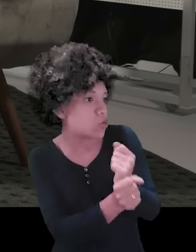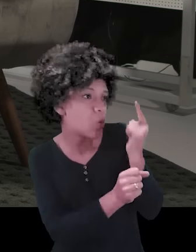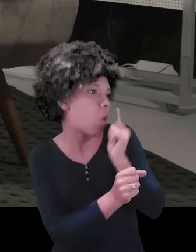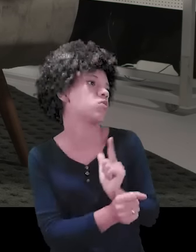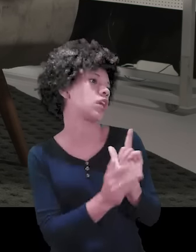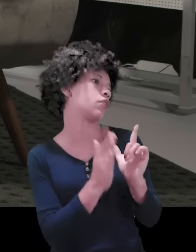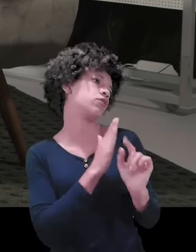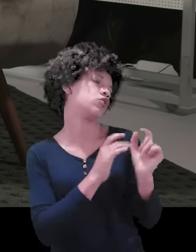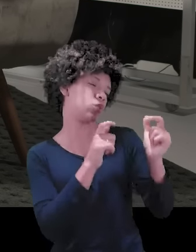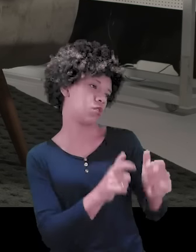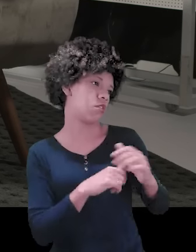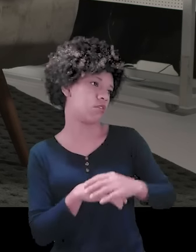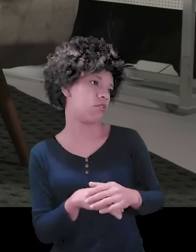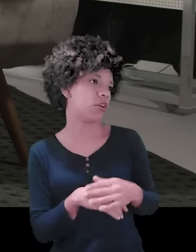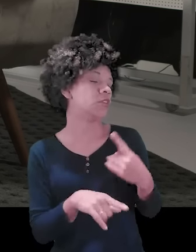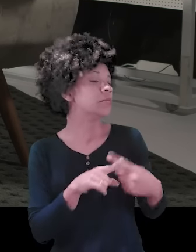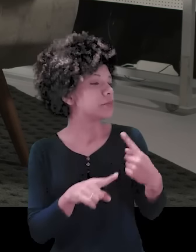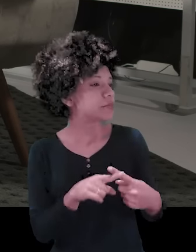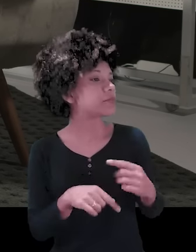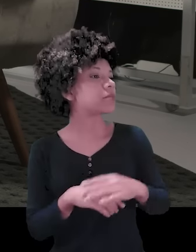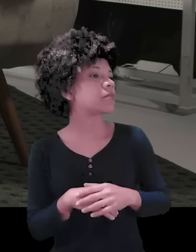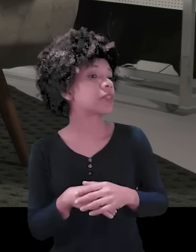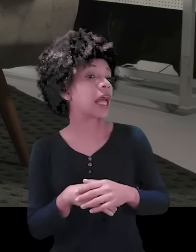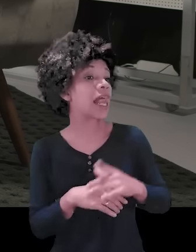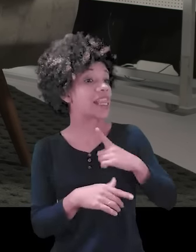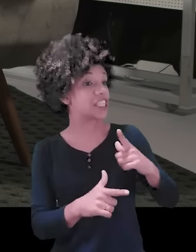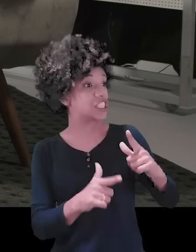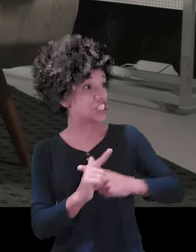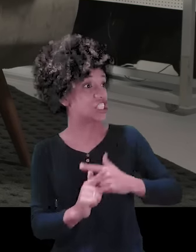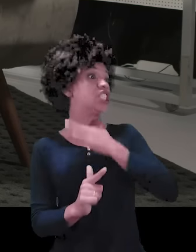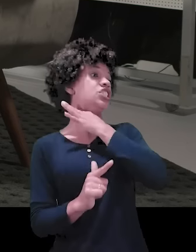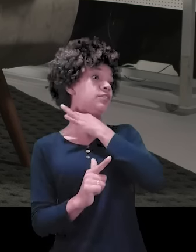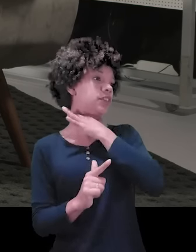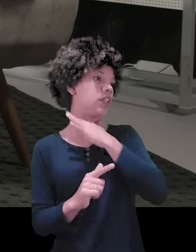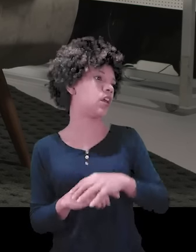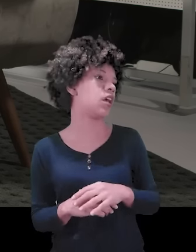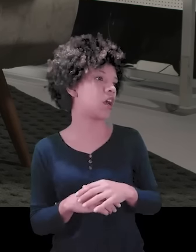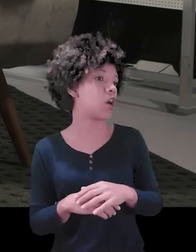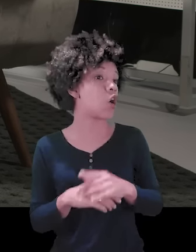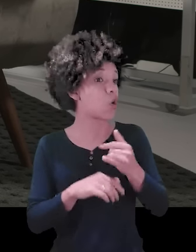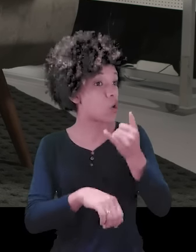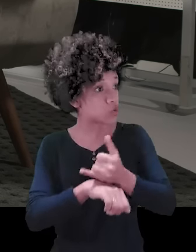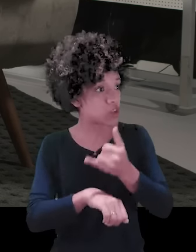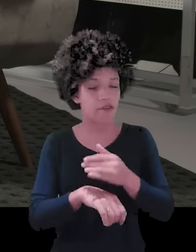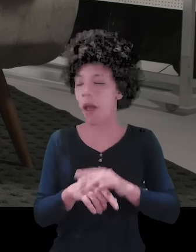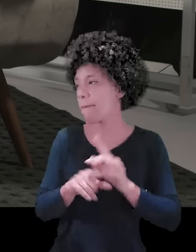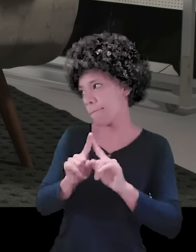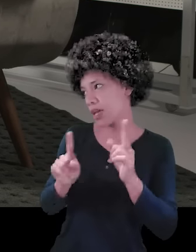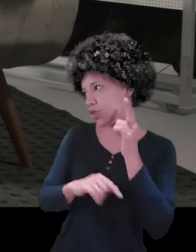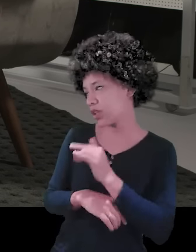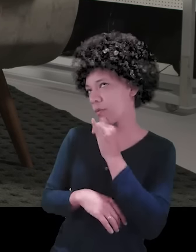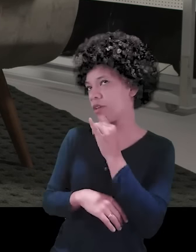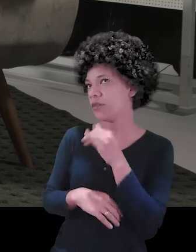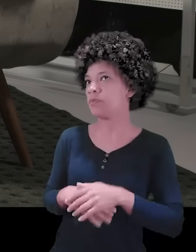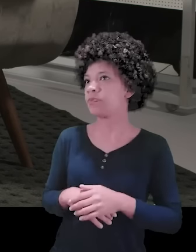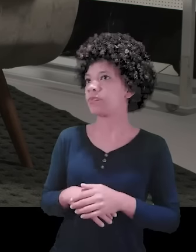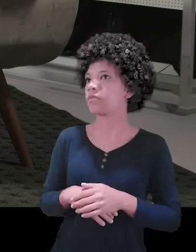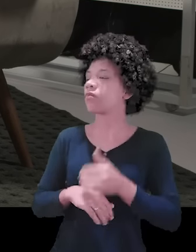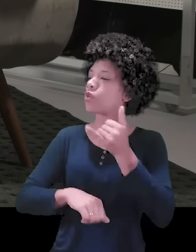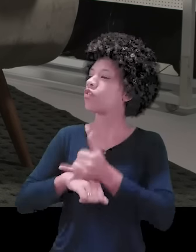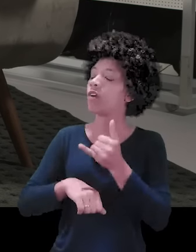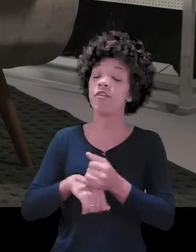conseguem sair daquele local porque elas tão atolada em dívidas com o empregador Mas elas conseguem sair no sentido sim tipo